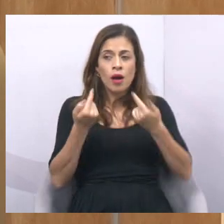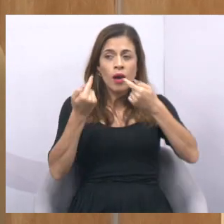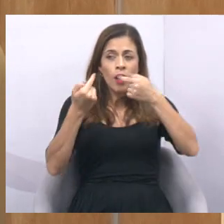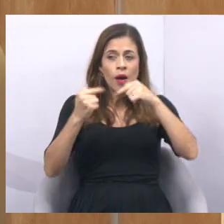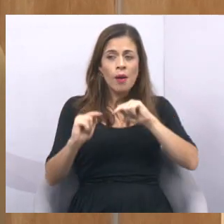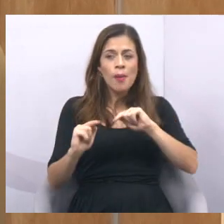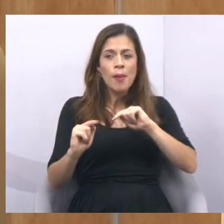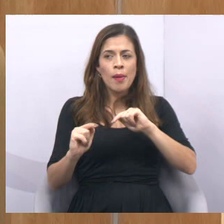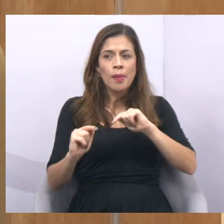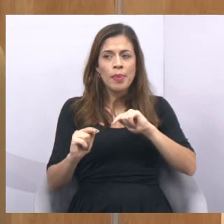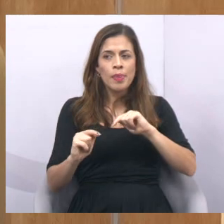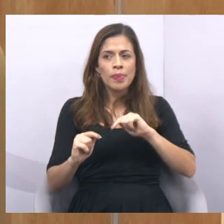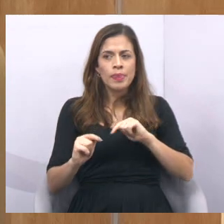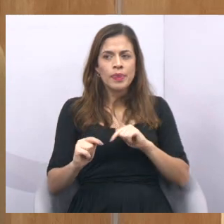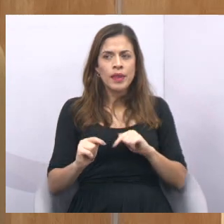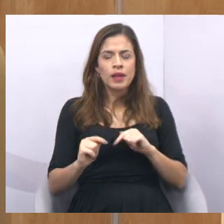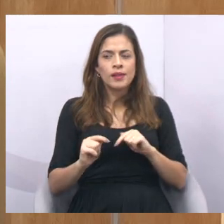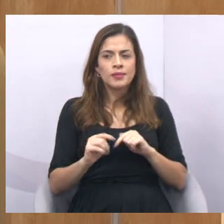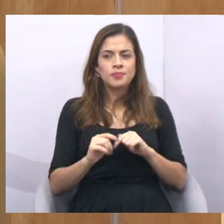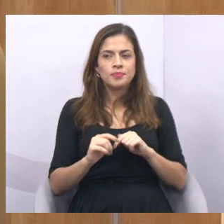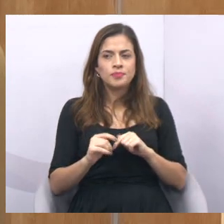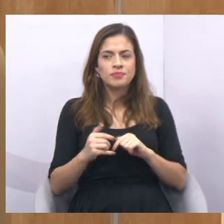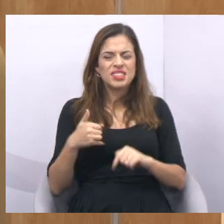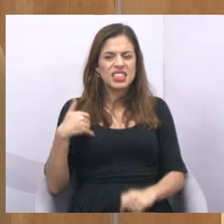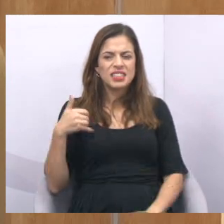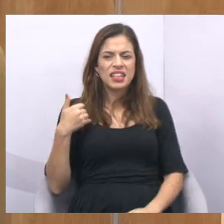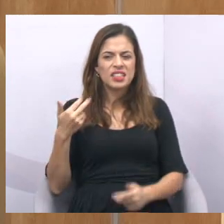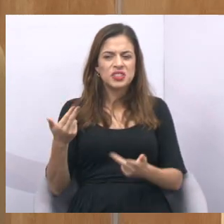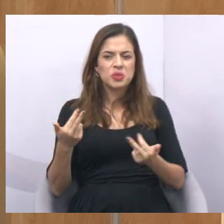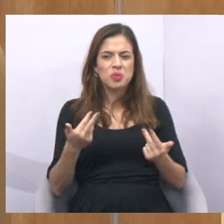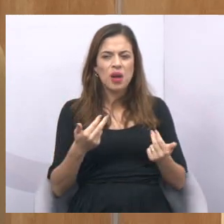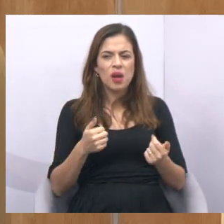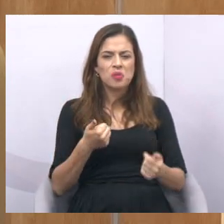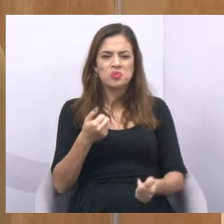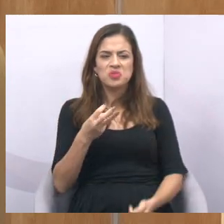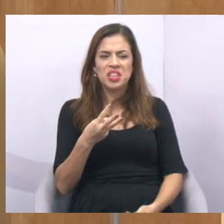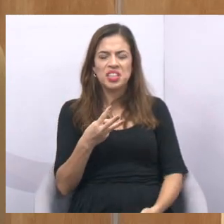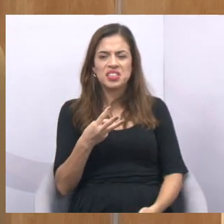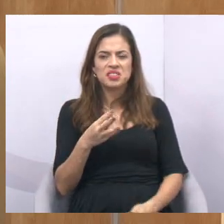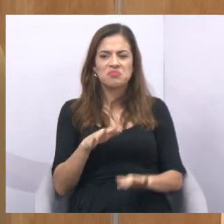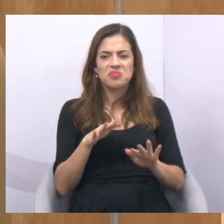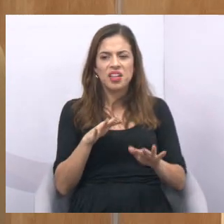contra a turma da mesma idade, 13, 14 anos, aqui em Jacareí.